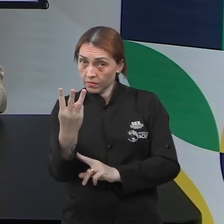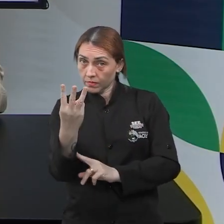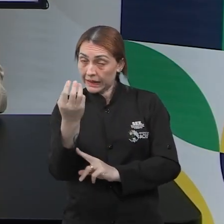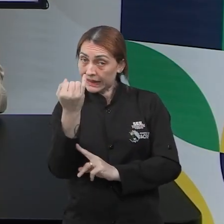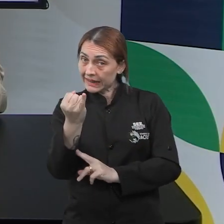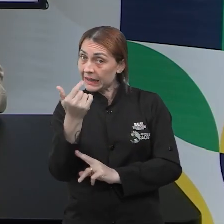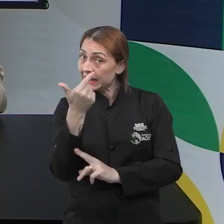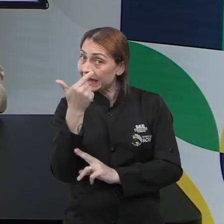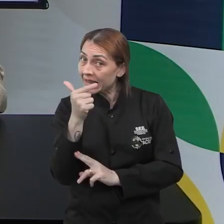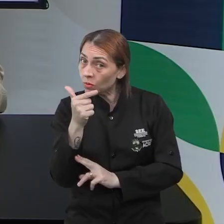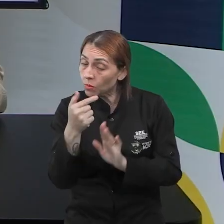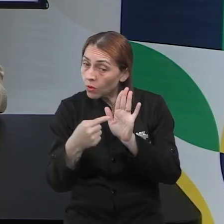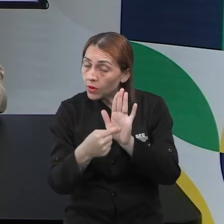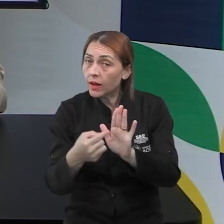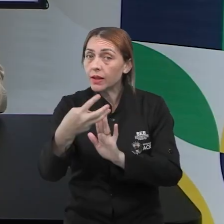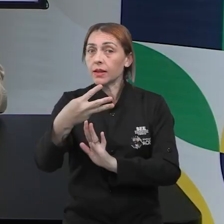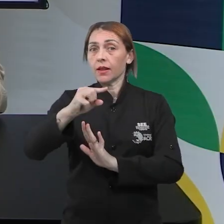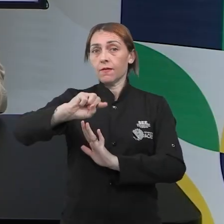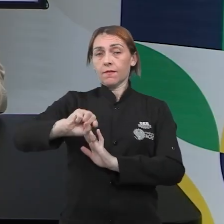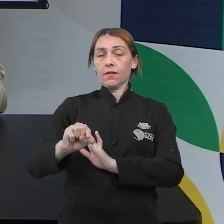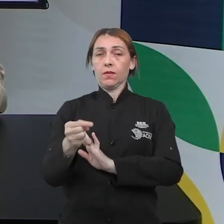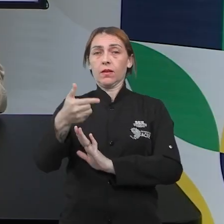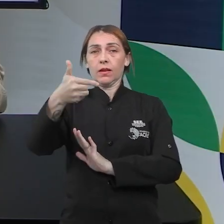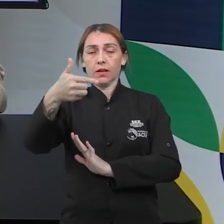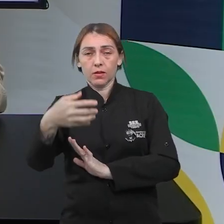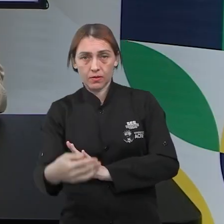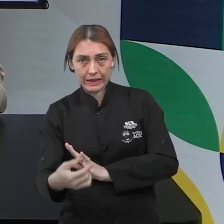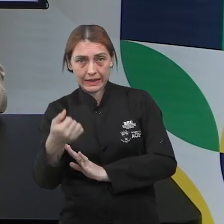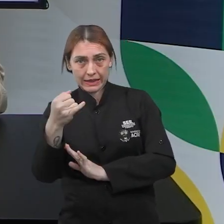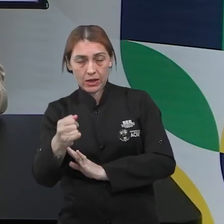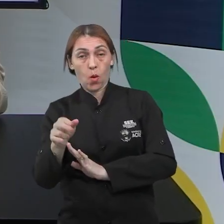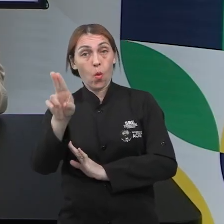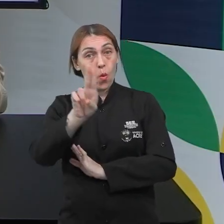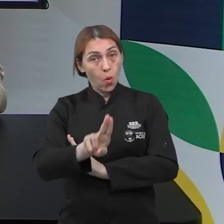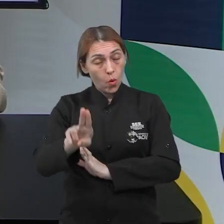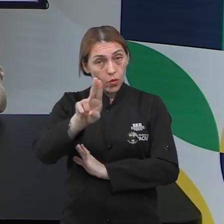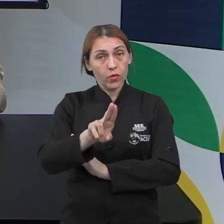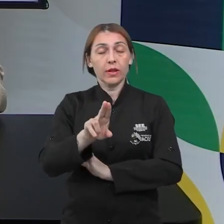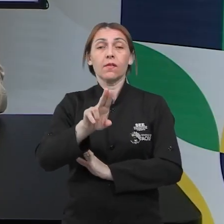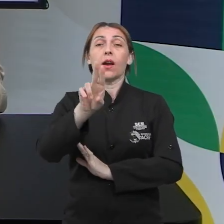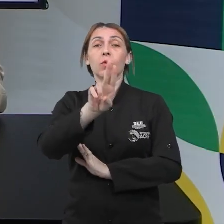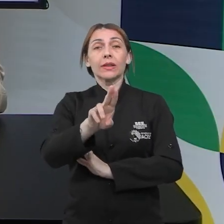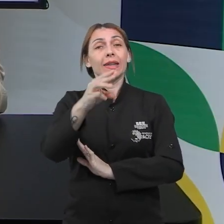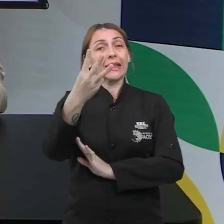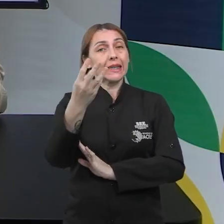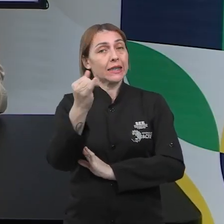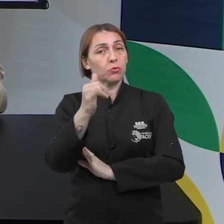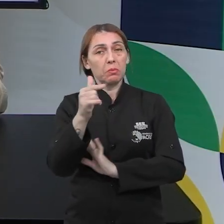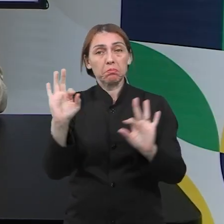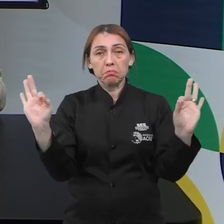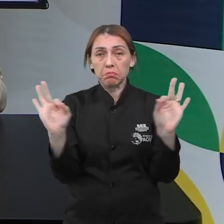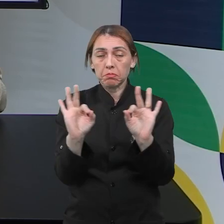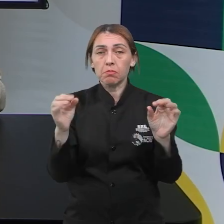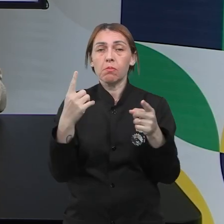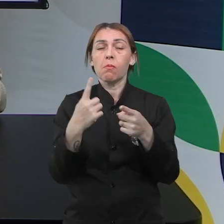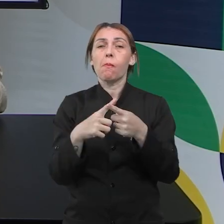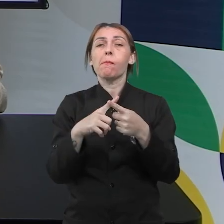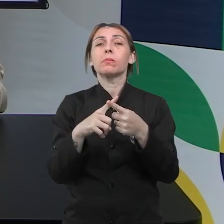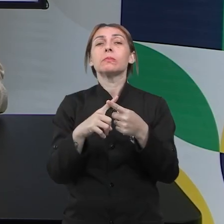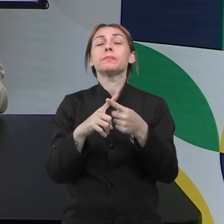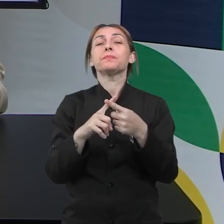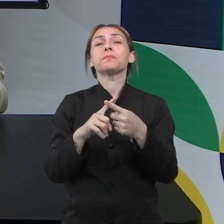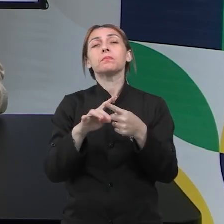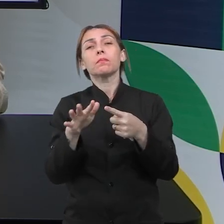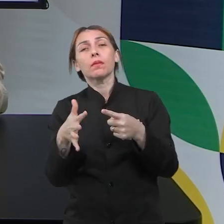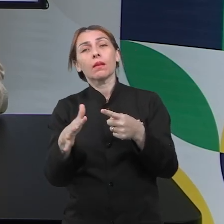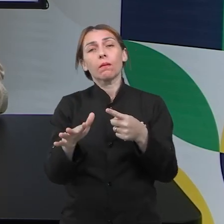bem, quando ele não apresentar, ele diz assim, use 3,14, o que você vai fazer? Você vai usar 3. Por quê? Porque é um valor de aproximação. Então,